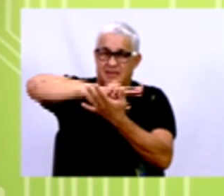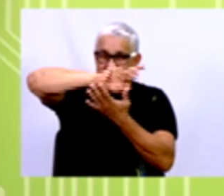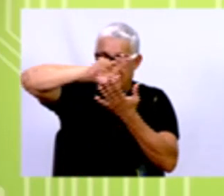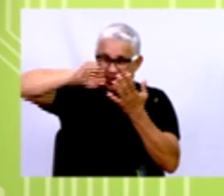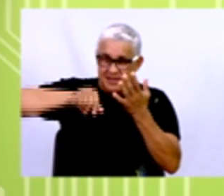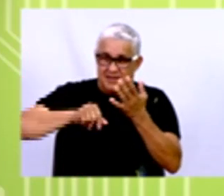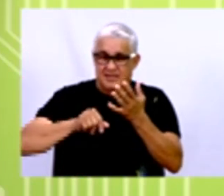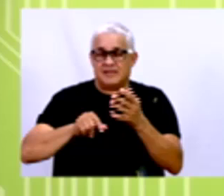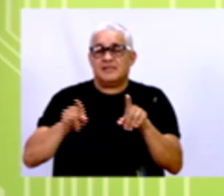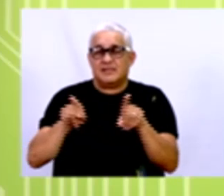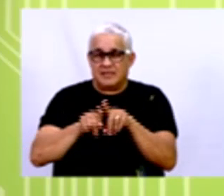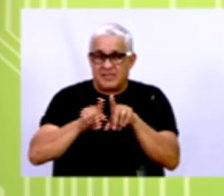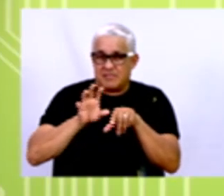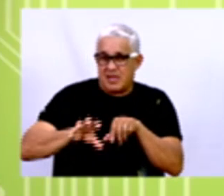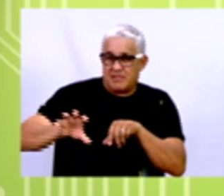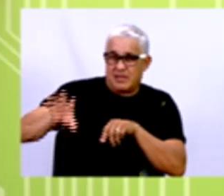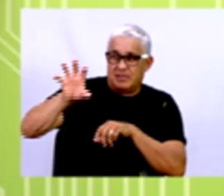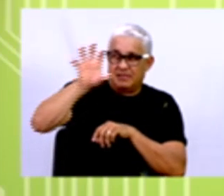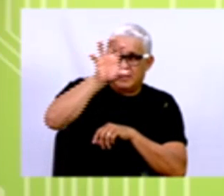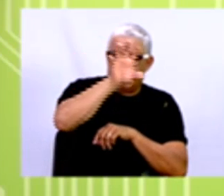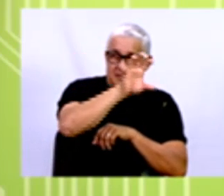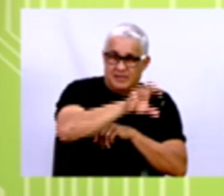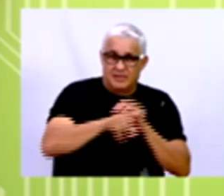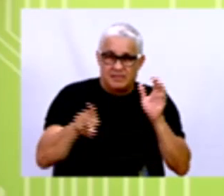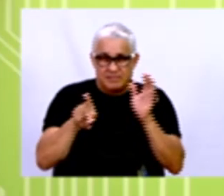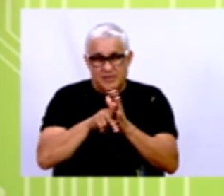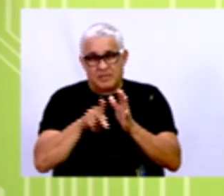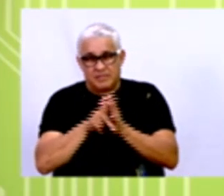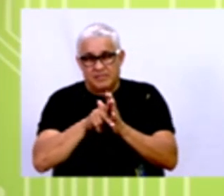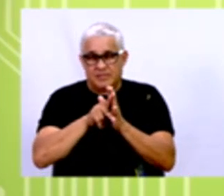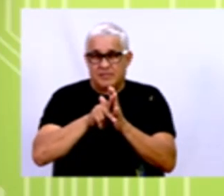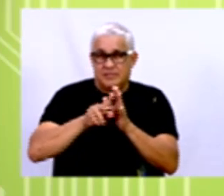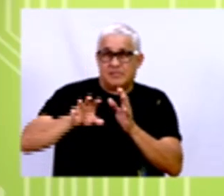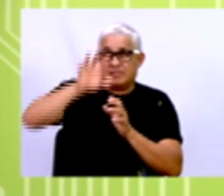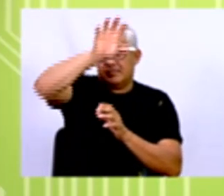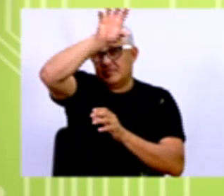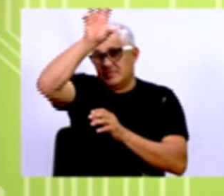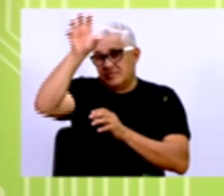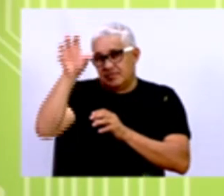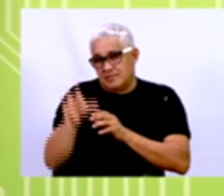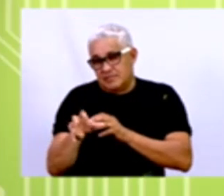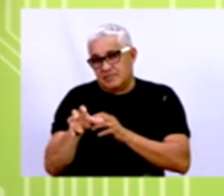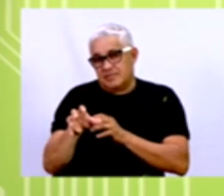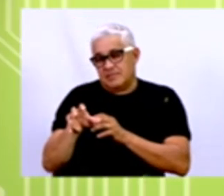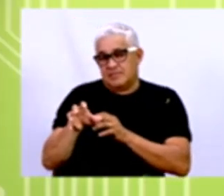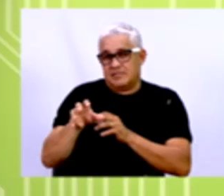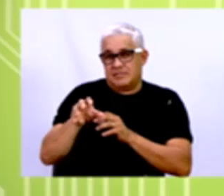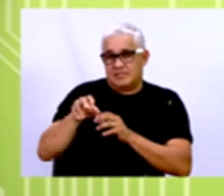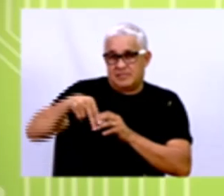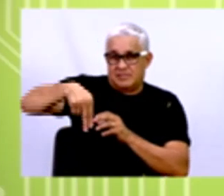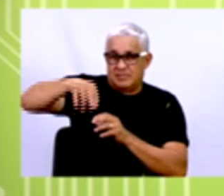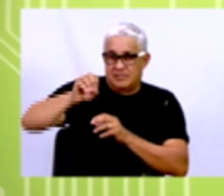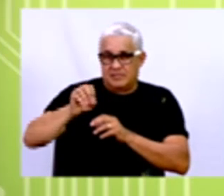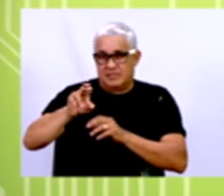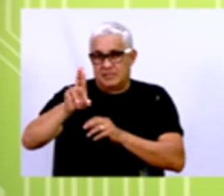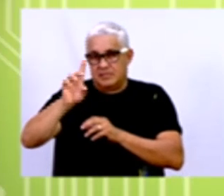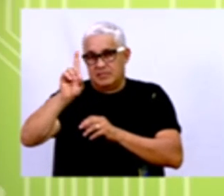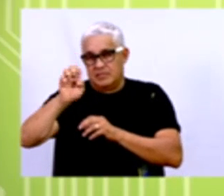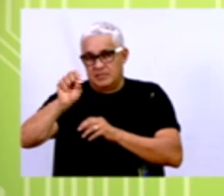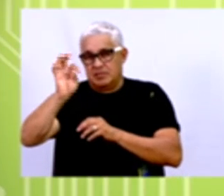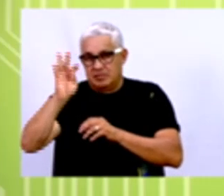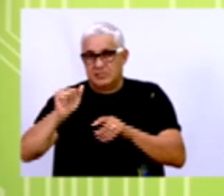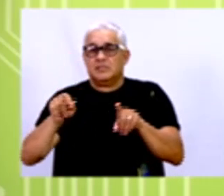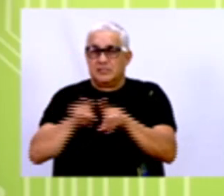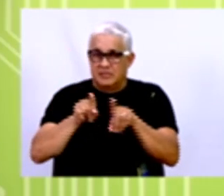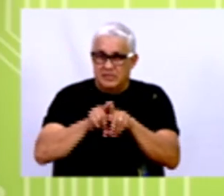variação geográfica retratada ali pelo dialeto nordestino e gaúcho, e também a variante das